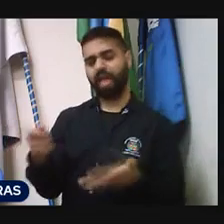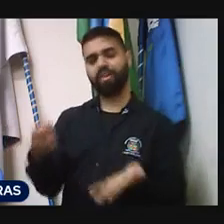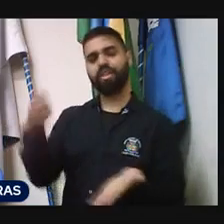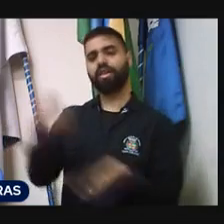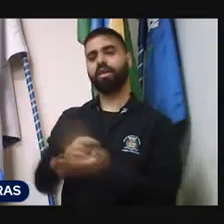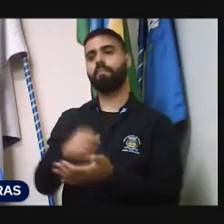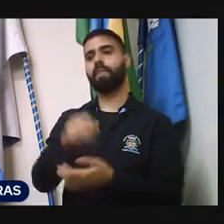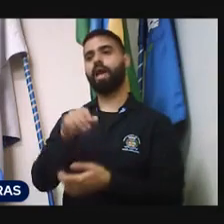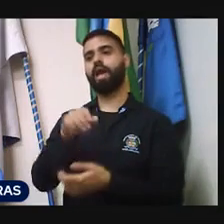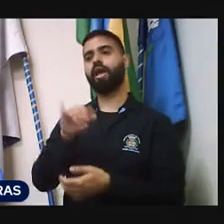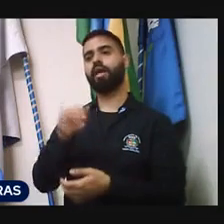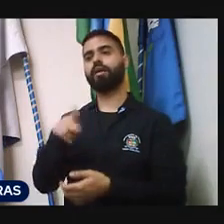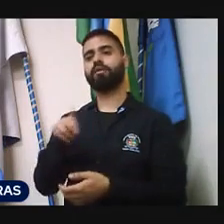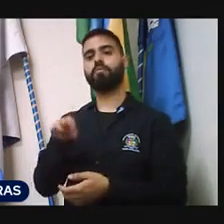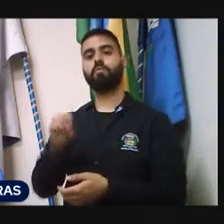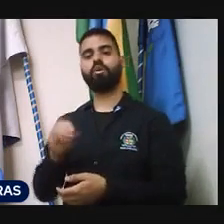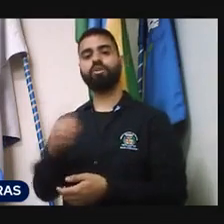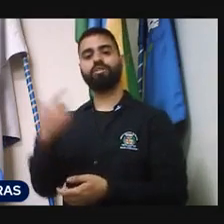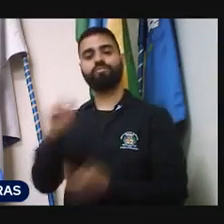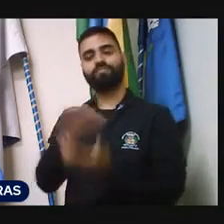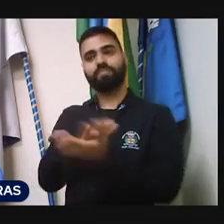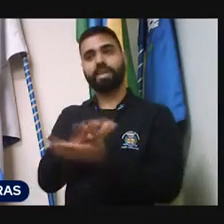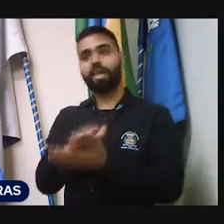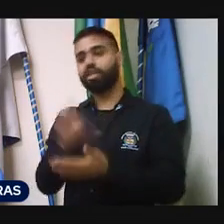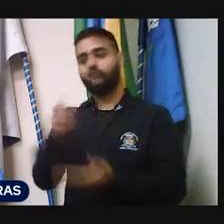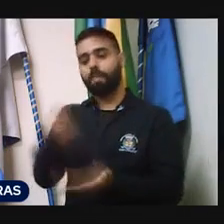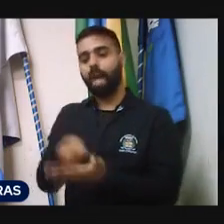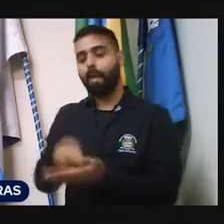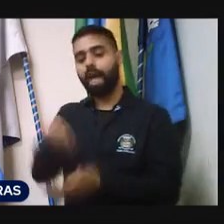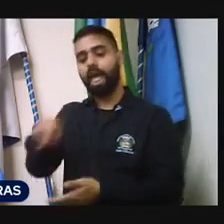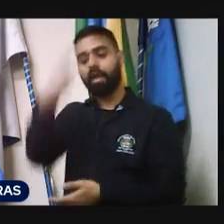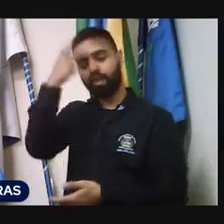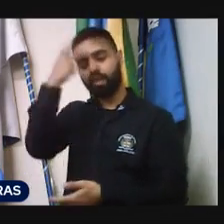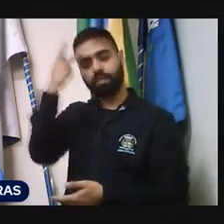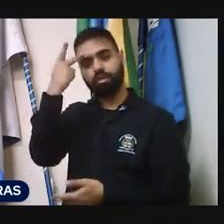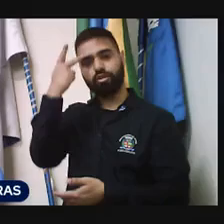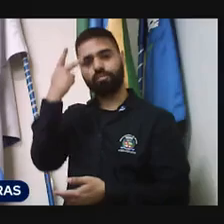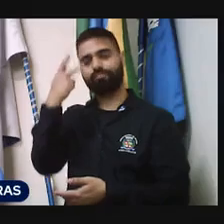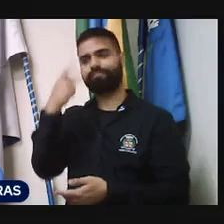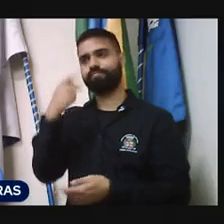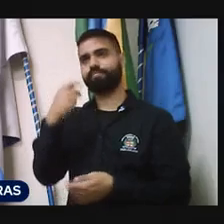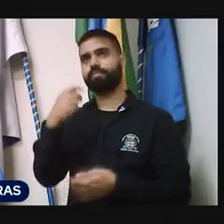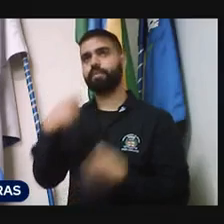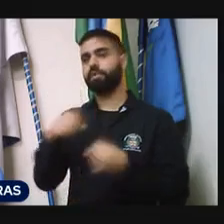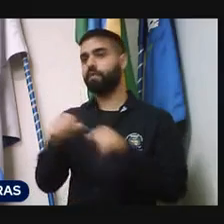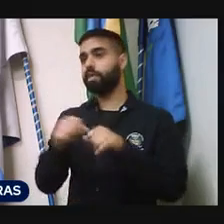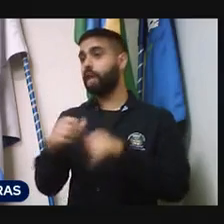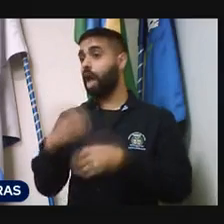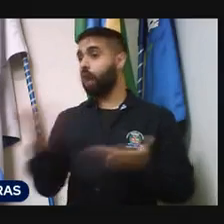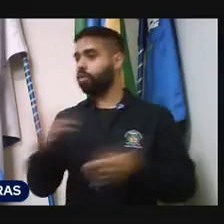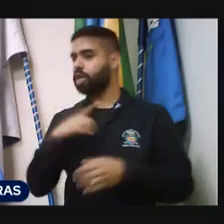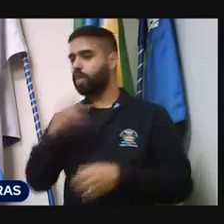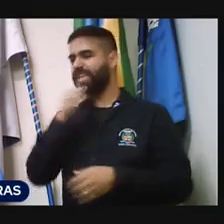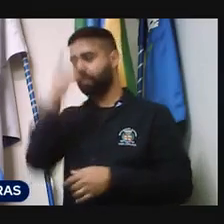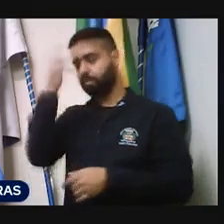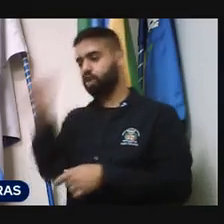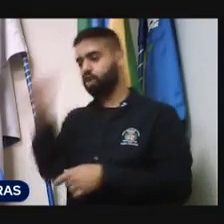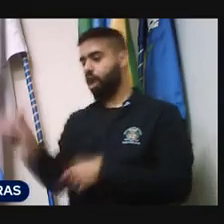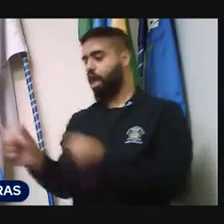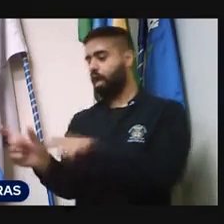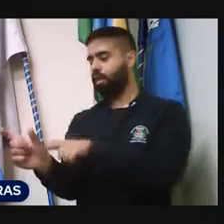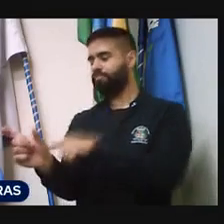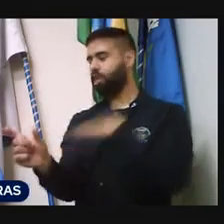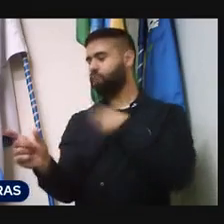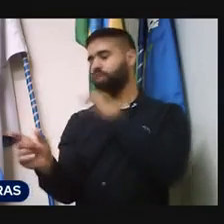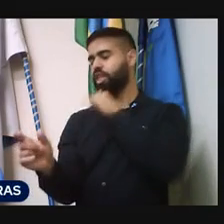imposto que recebe mal que não tem alimentação e não tem nada a gente só cobras Esse povo é isso que a gente tem que fazer começar a dar exemplo né então